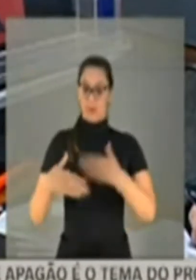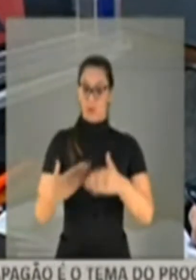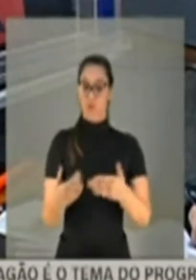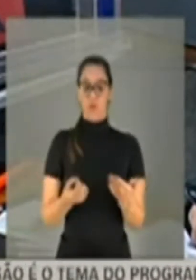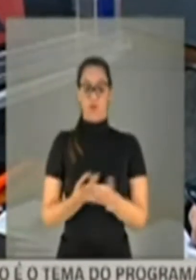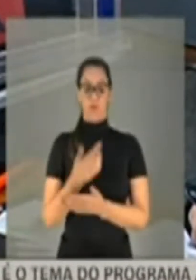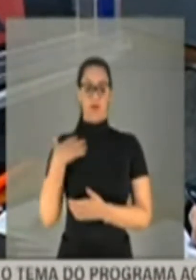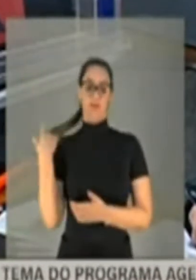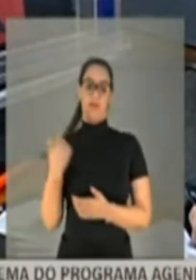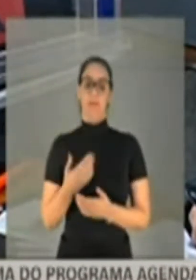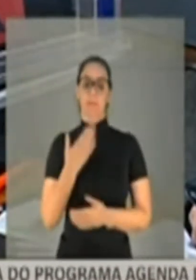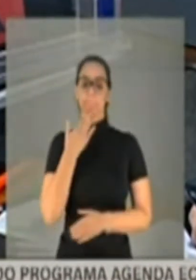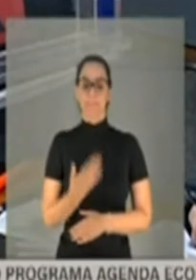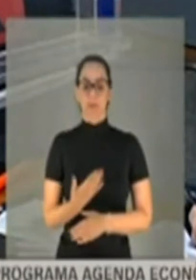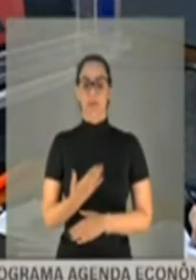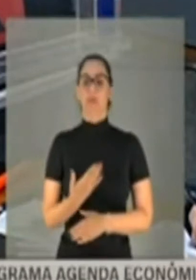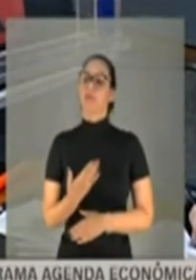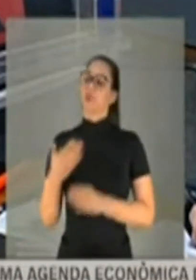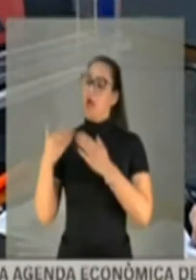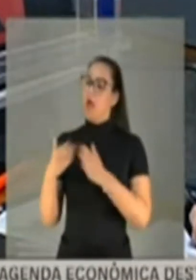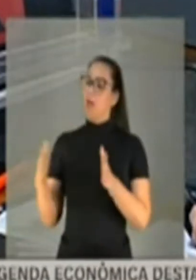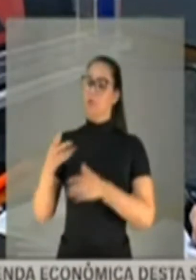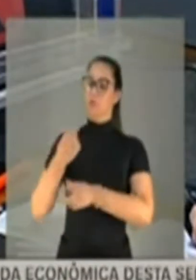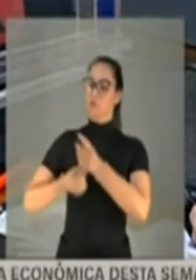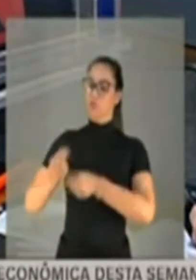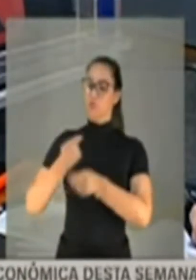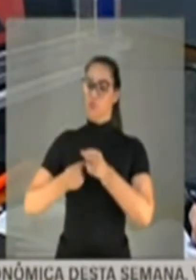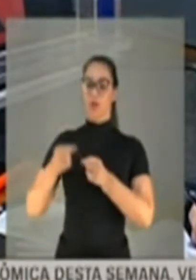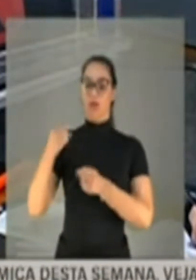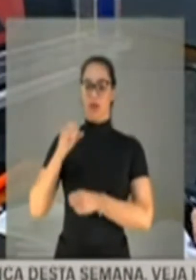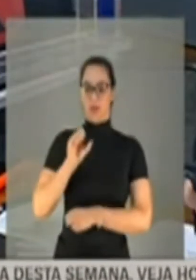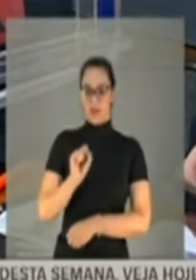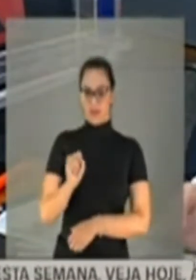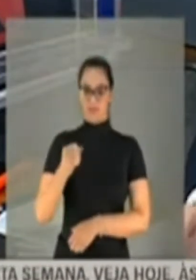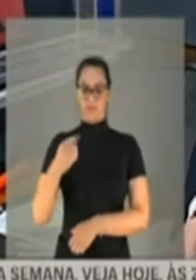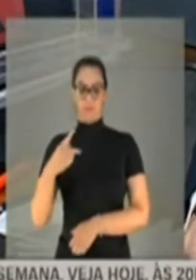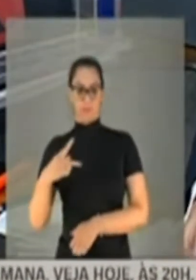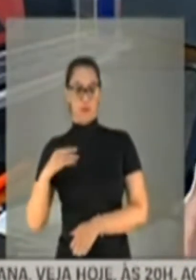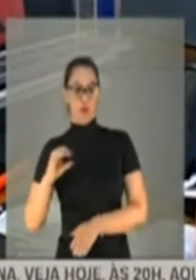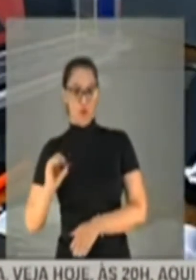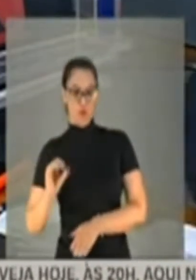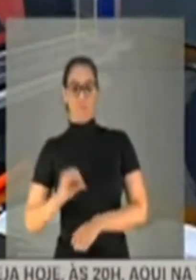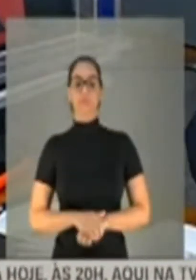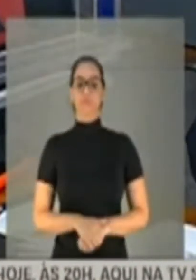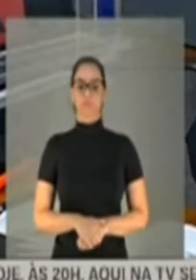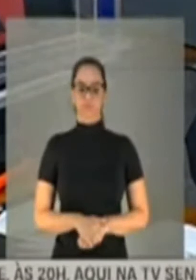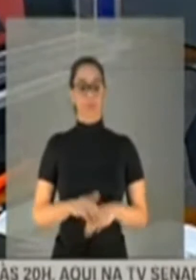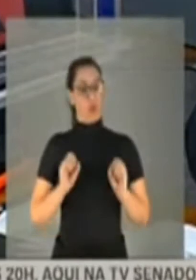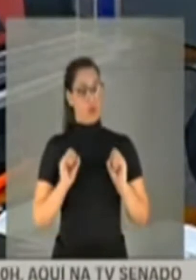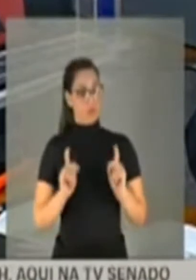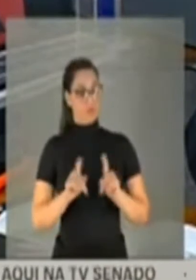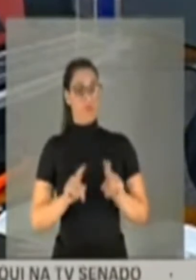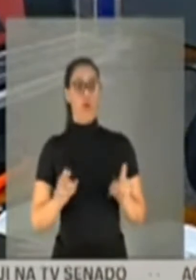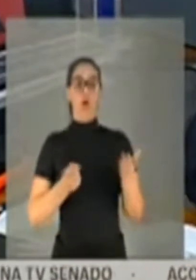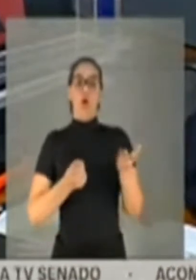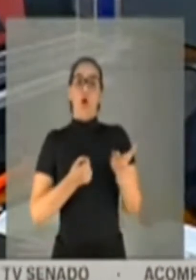contratação, solicita a disponibilidade orçamentária à SPO. Pois bem, a aquisição